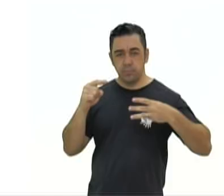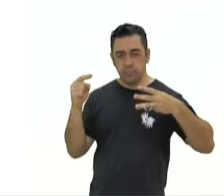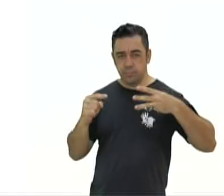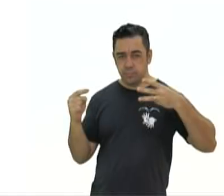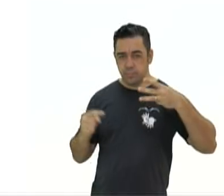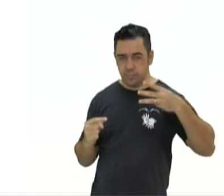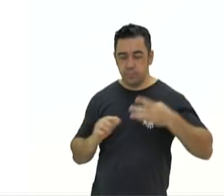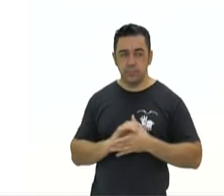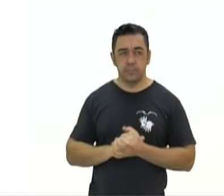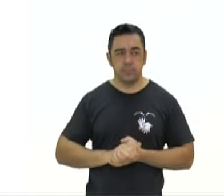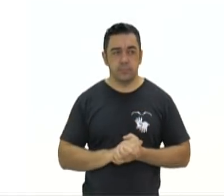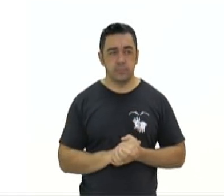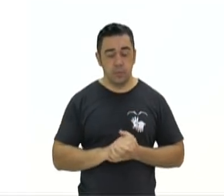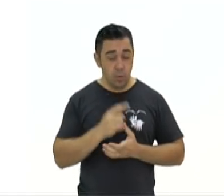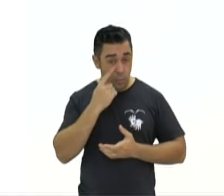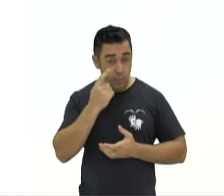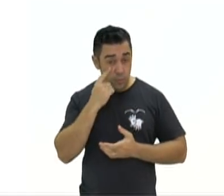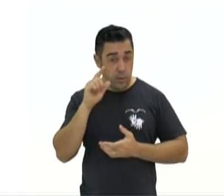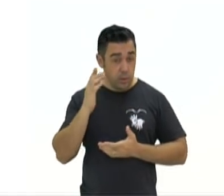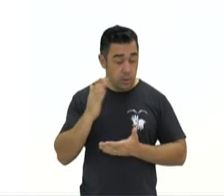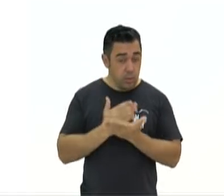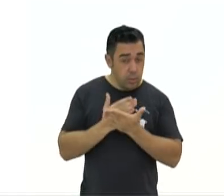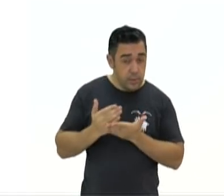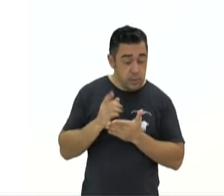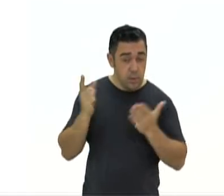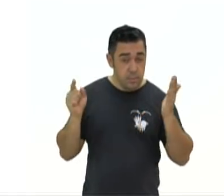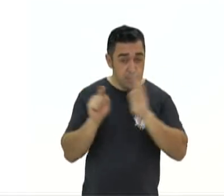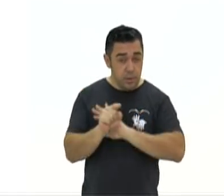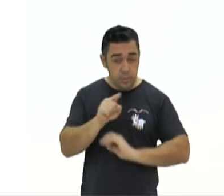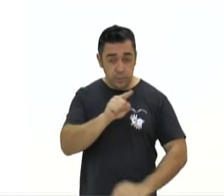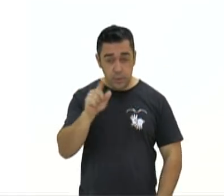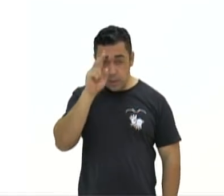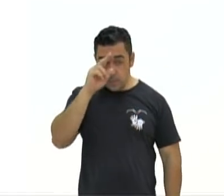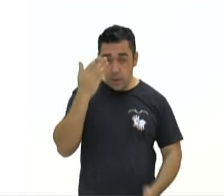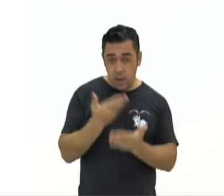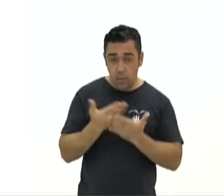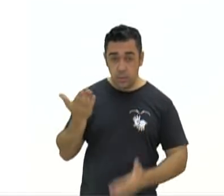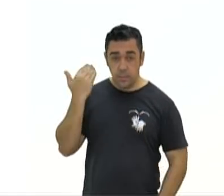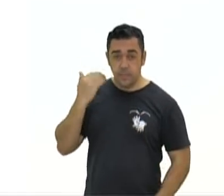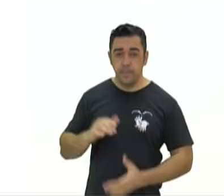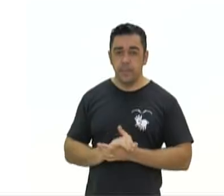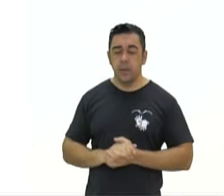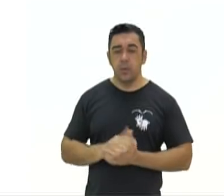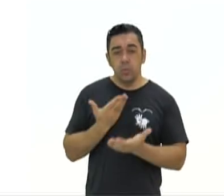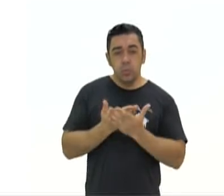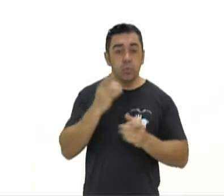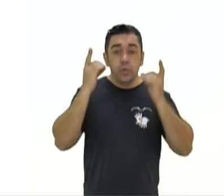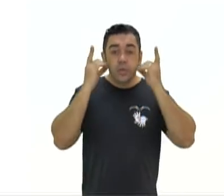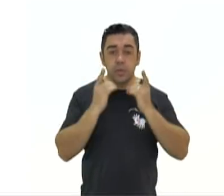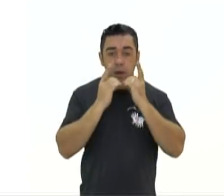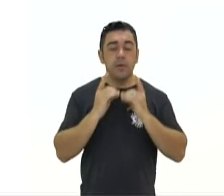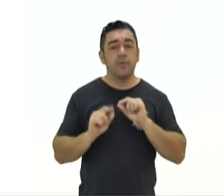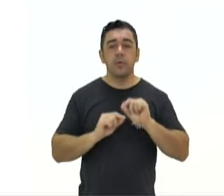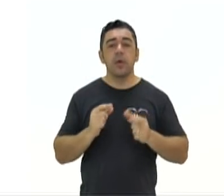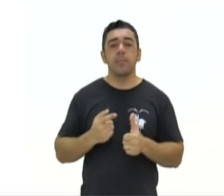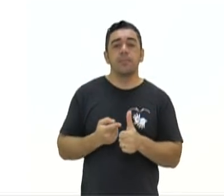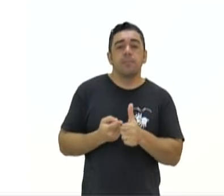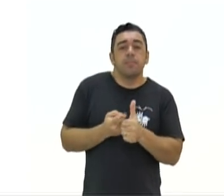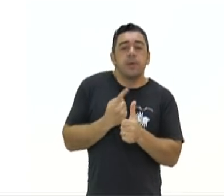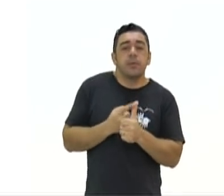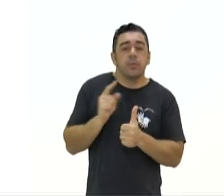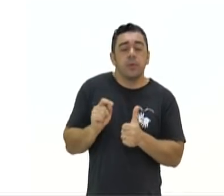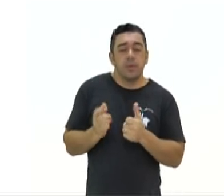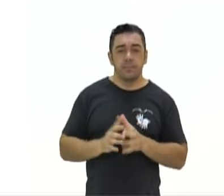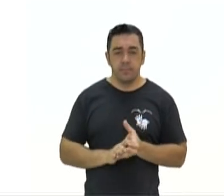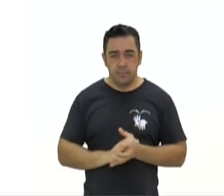camuflagem. Então, vamos logo para o nosso quiz para ver se você lembra da aula anterior. O darwinismo tem como princípio básico o quê?